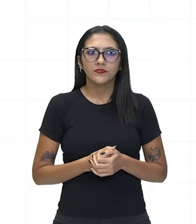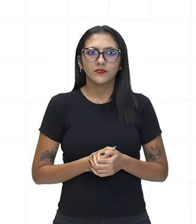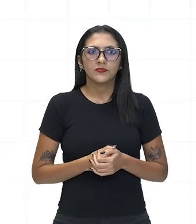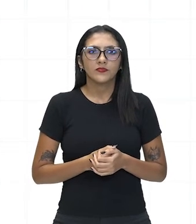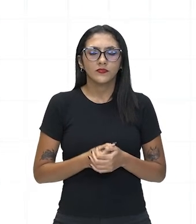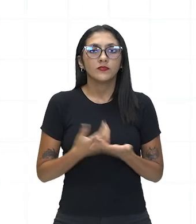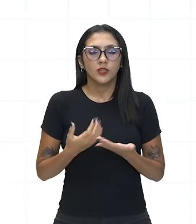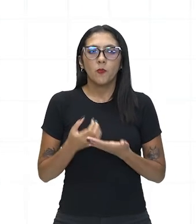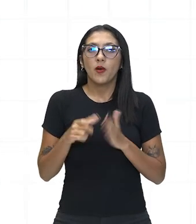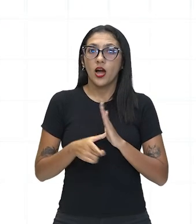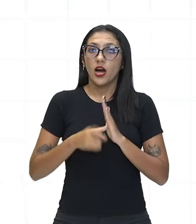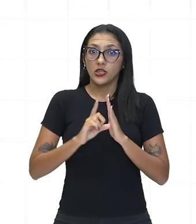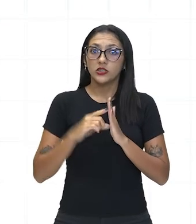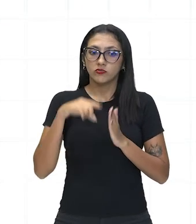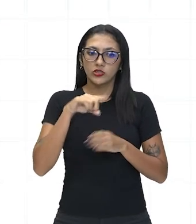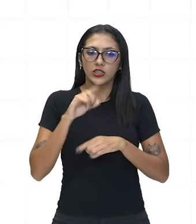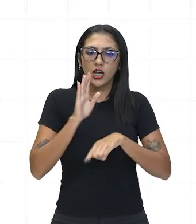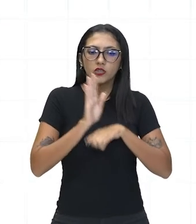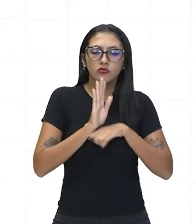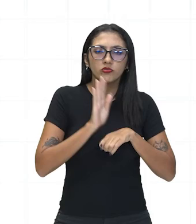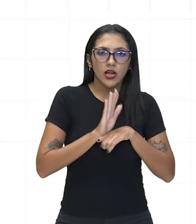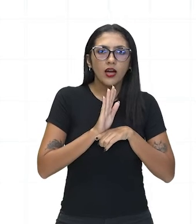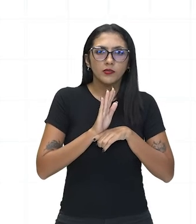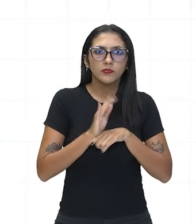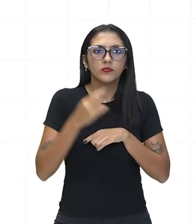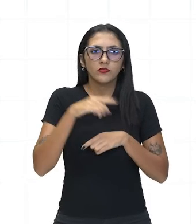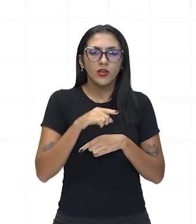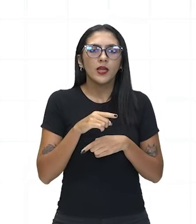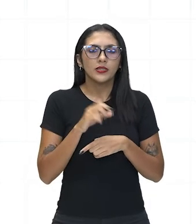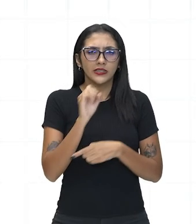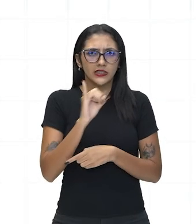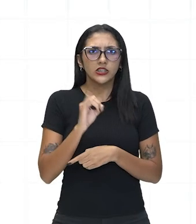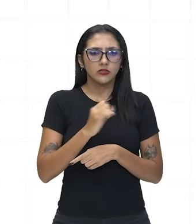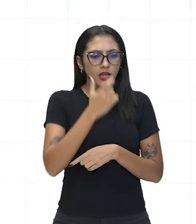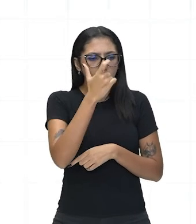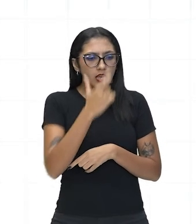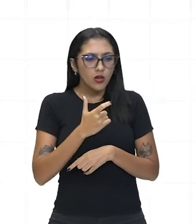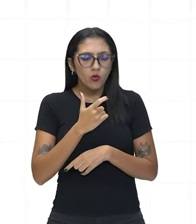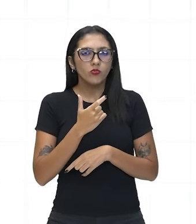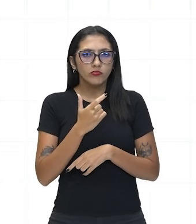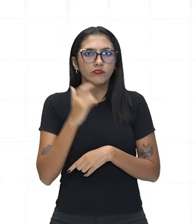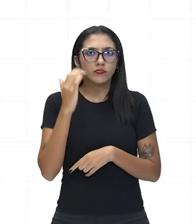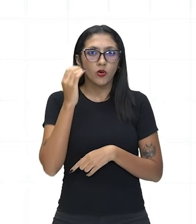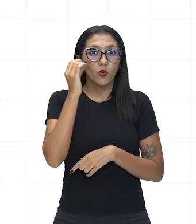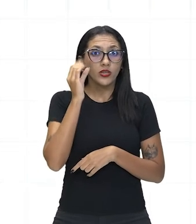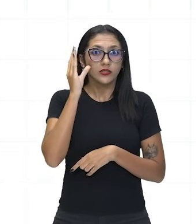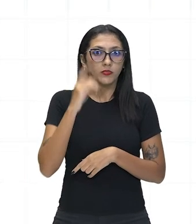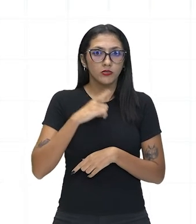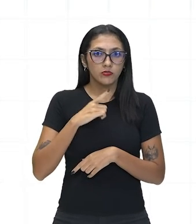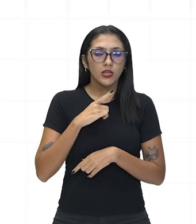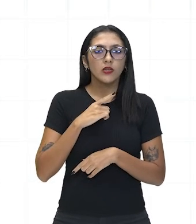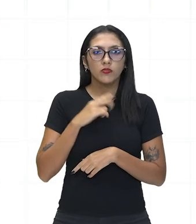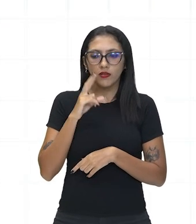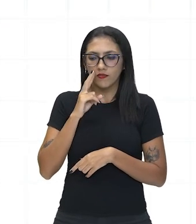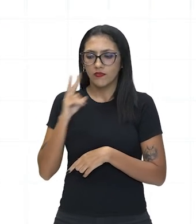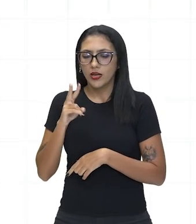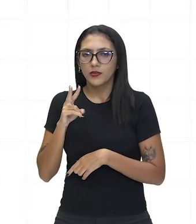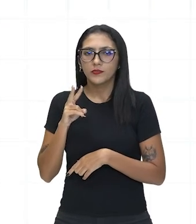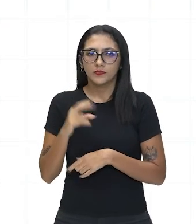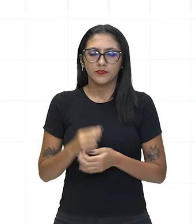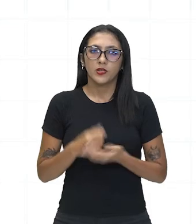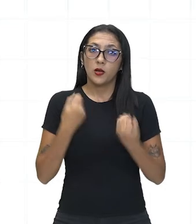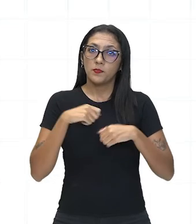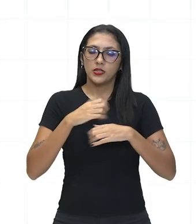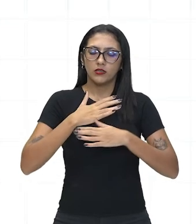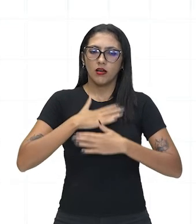qualquer procedimento, você vai verificar a sua segurança e a da própria vítima. Mantenha calma e aproxime-se